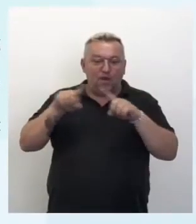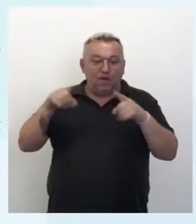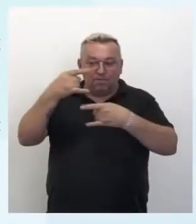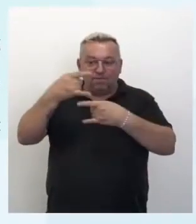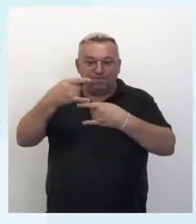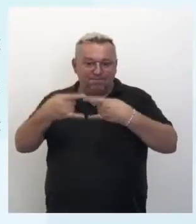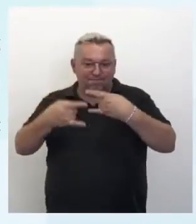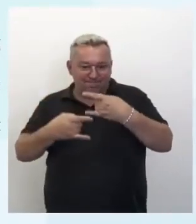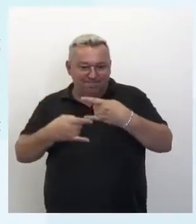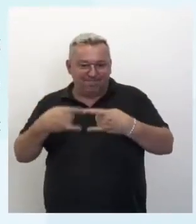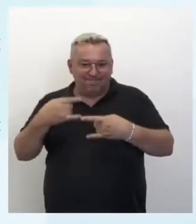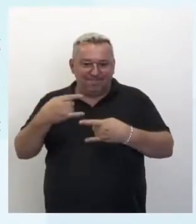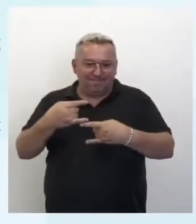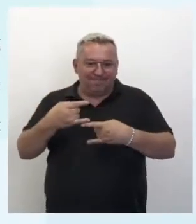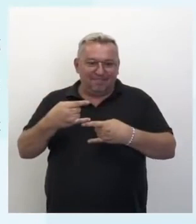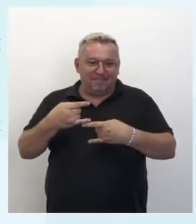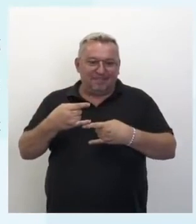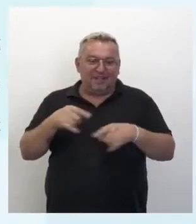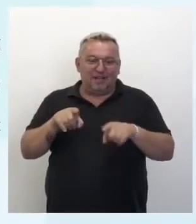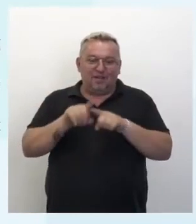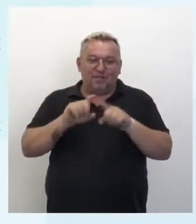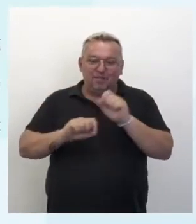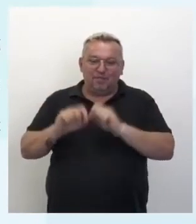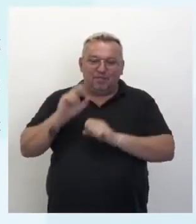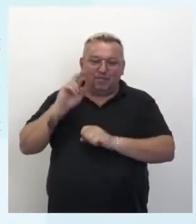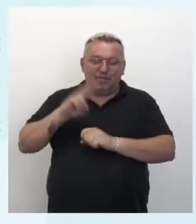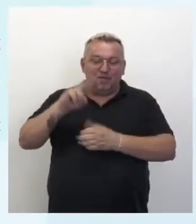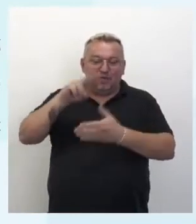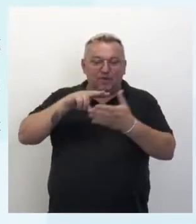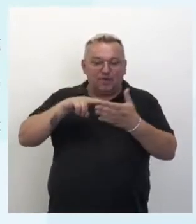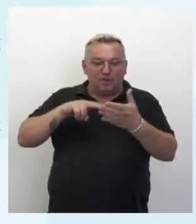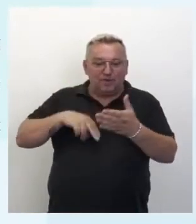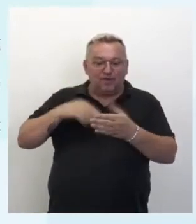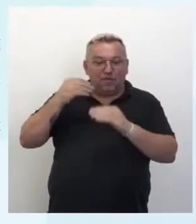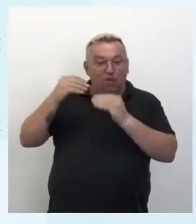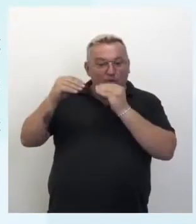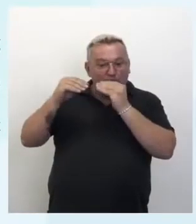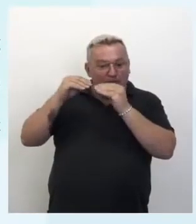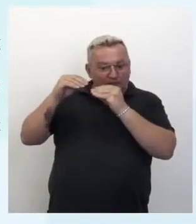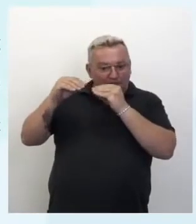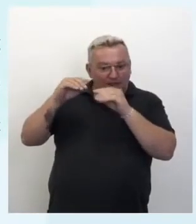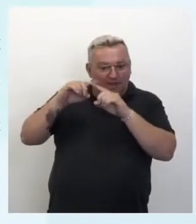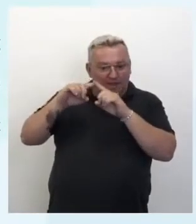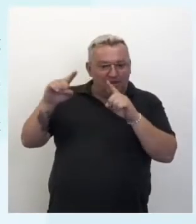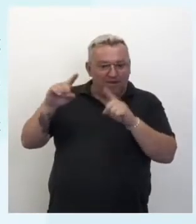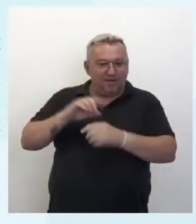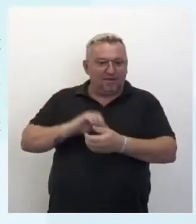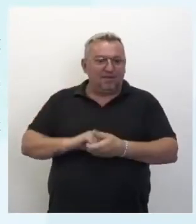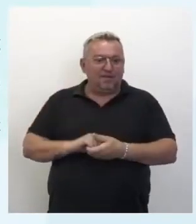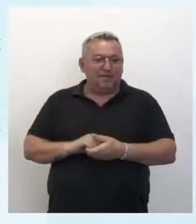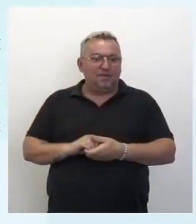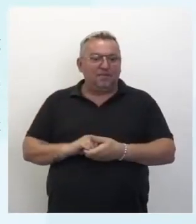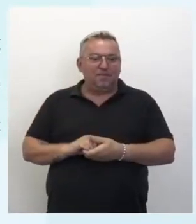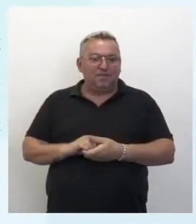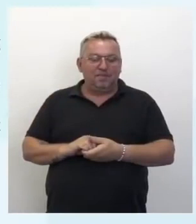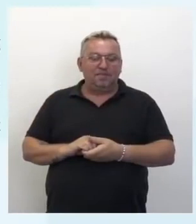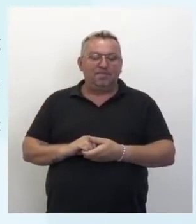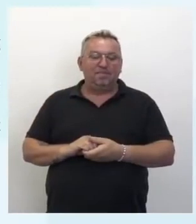quadrinhos. Ou dramatic reading and novelization. Leitura dramática de novelizações. Que nível de geek é esse, né, gente? Vamos lá, né?